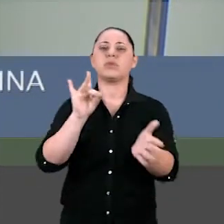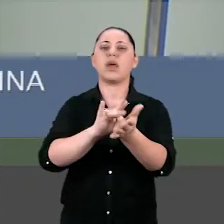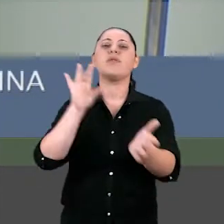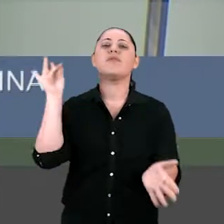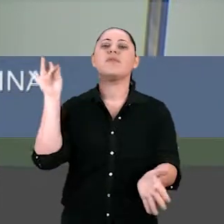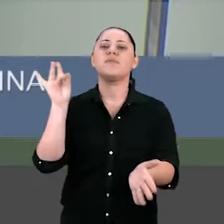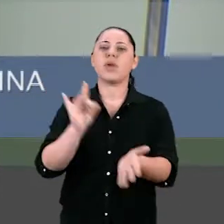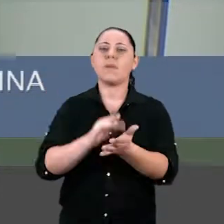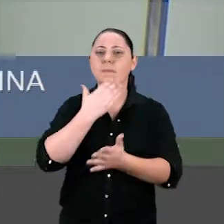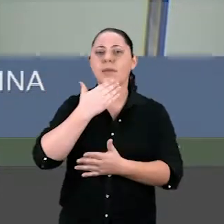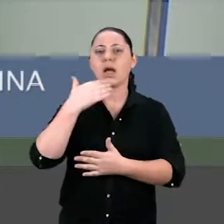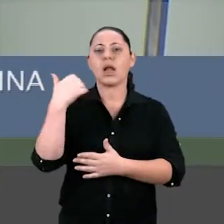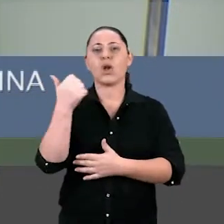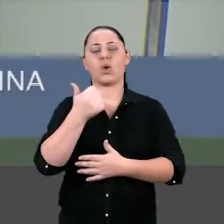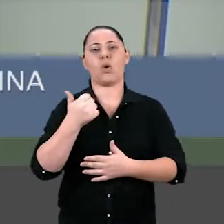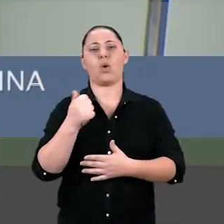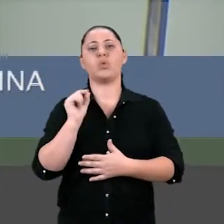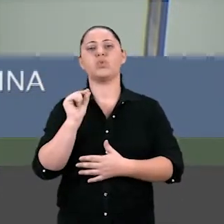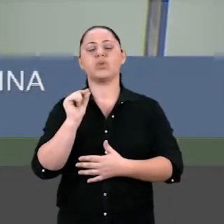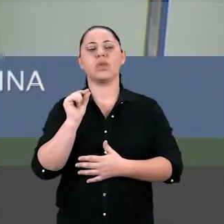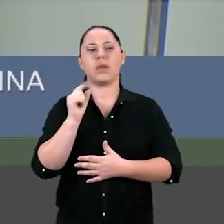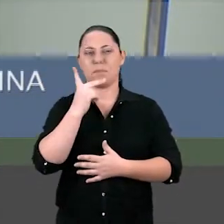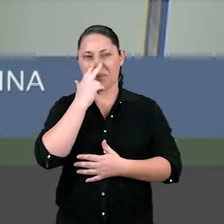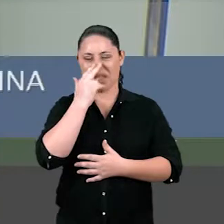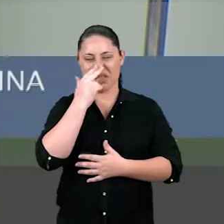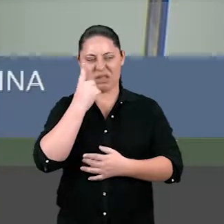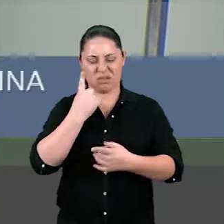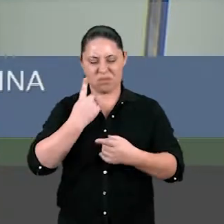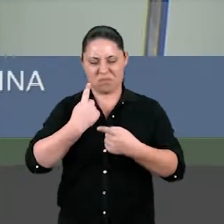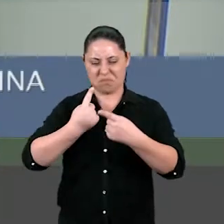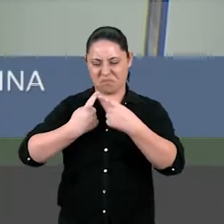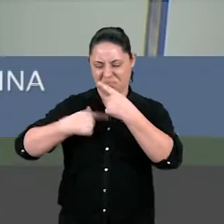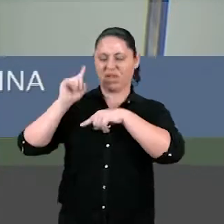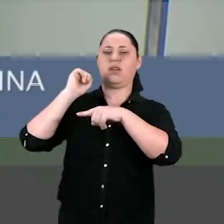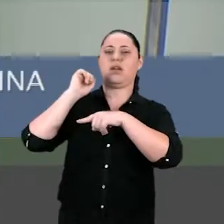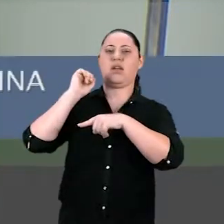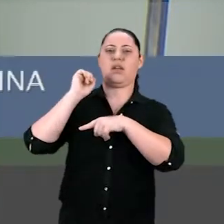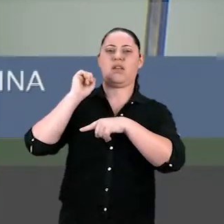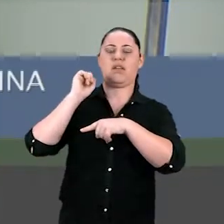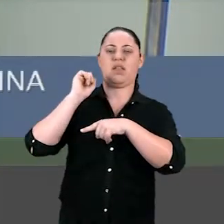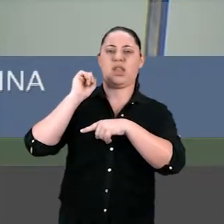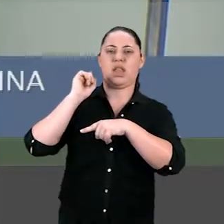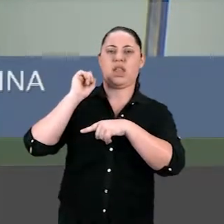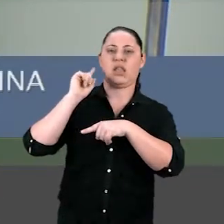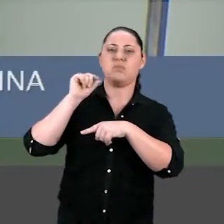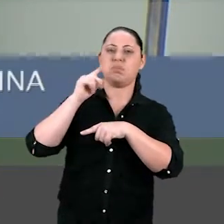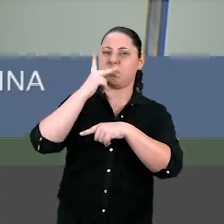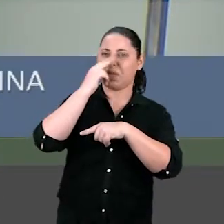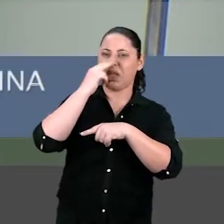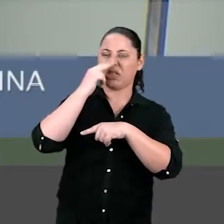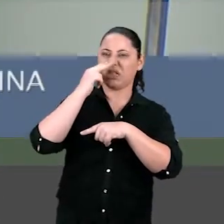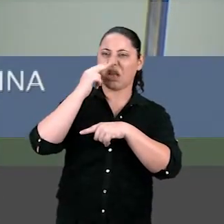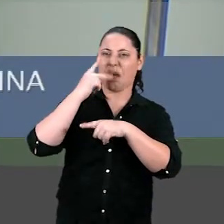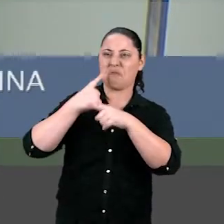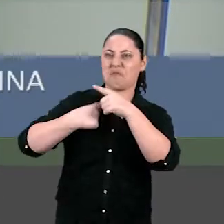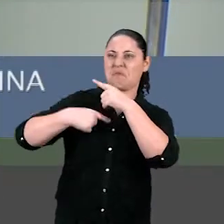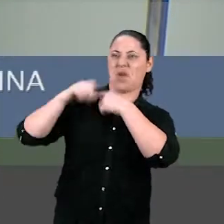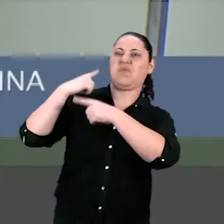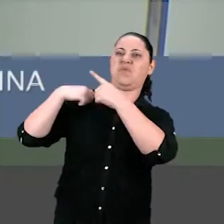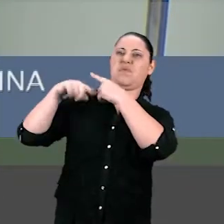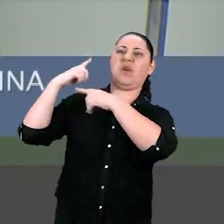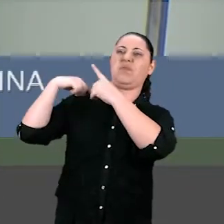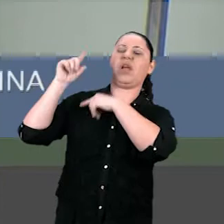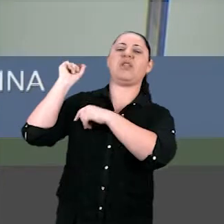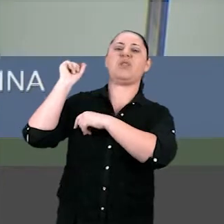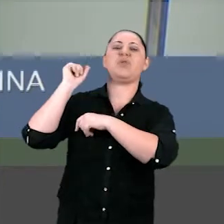isto não significa, na verdade, uma regressão, e essa expressão é do professor Schulman, onde nós estamos andando para trás